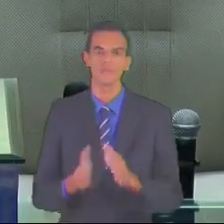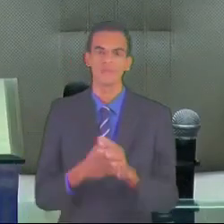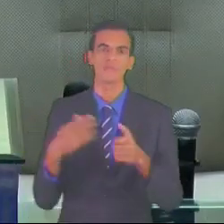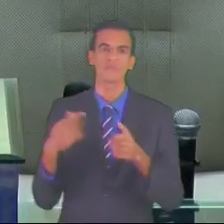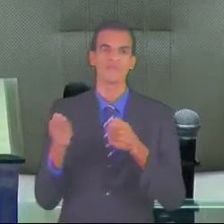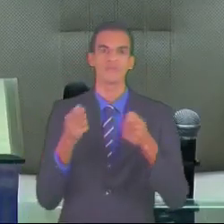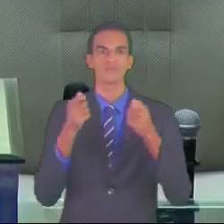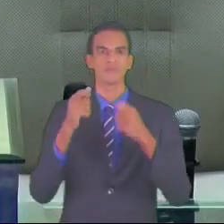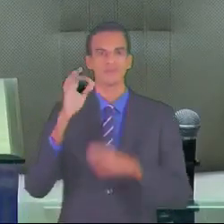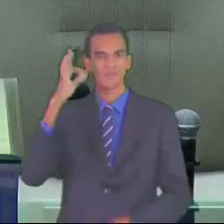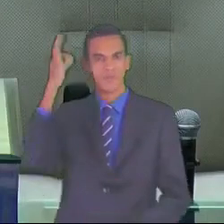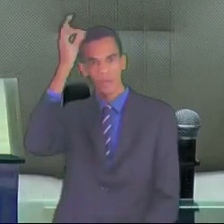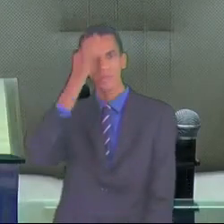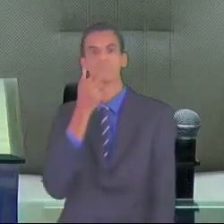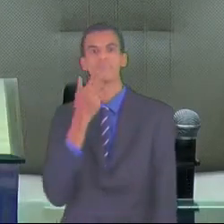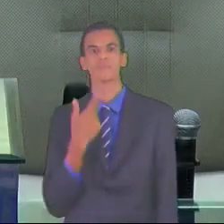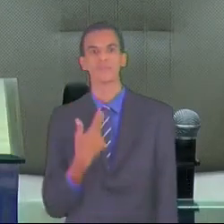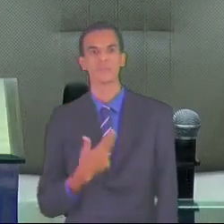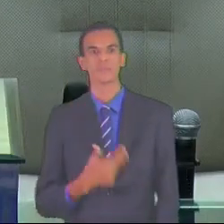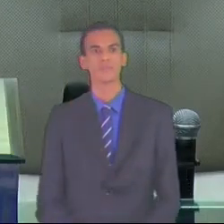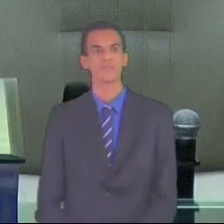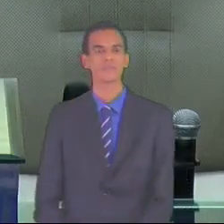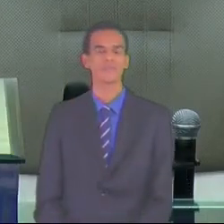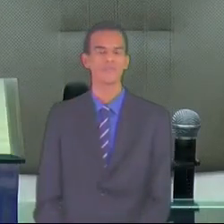Aleluia, labachora manaracha.